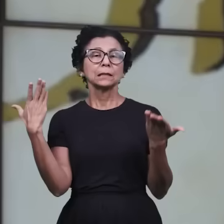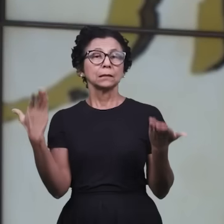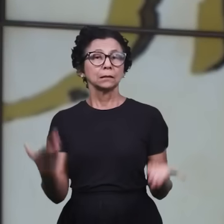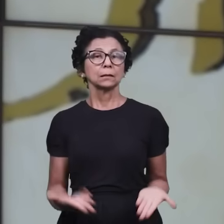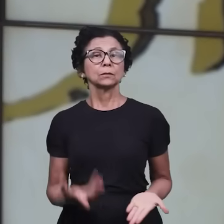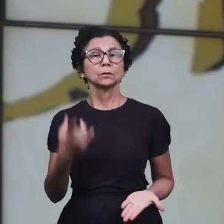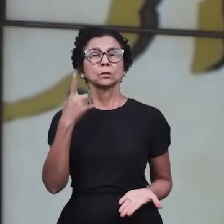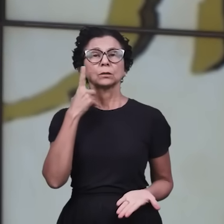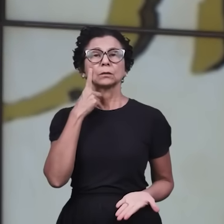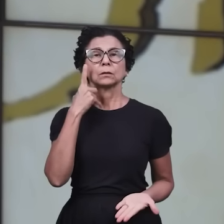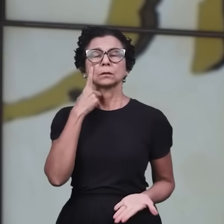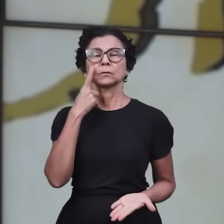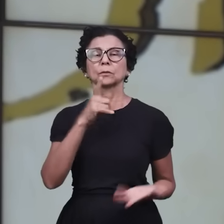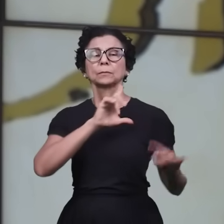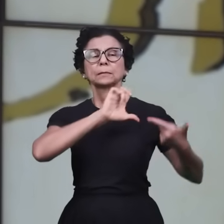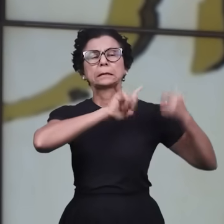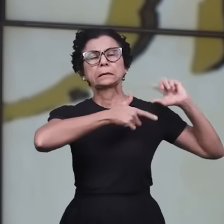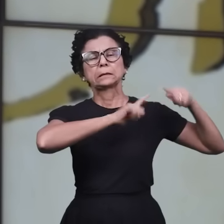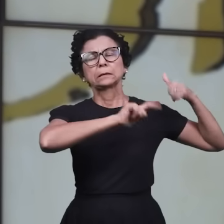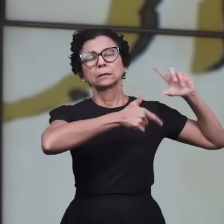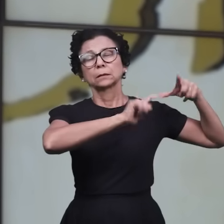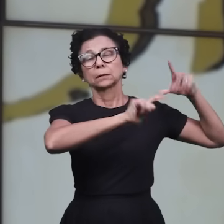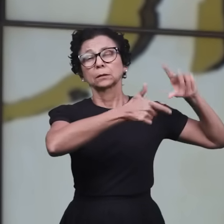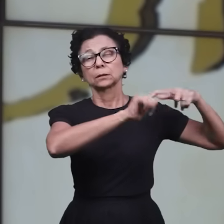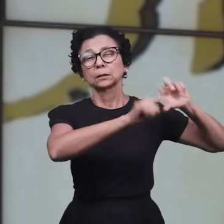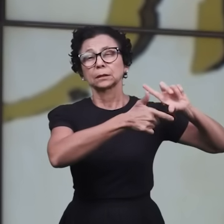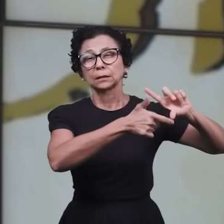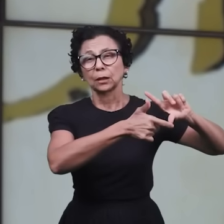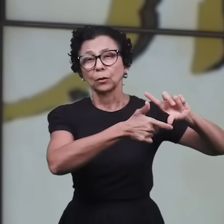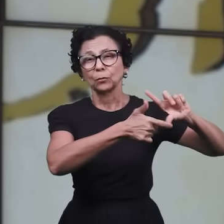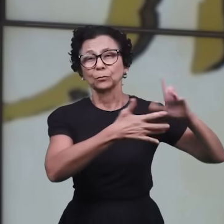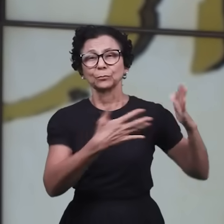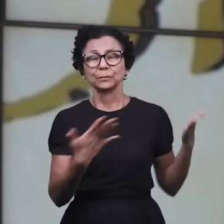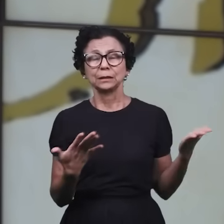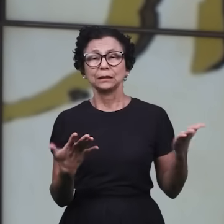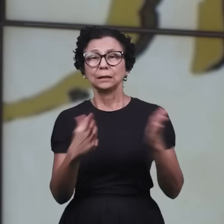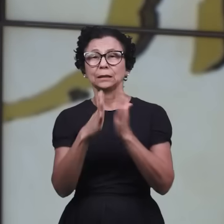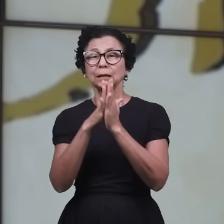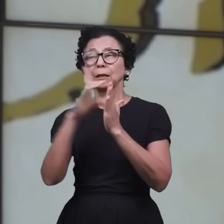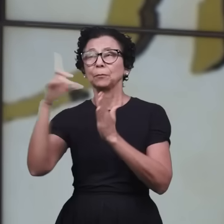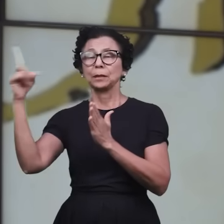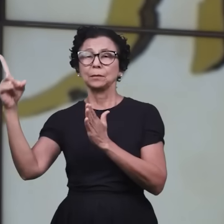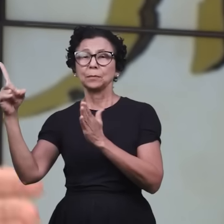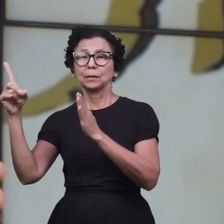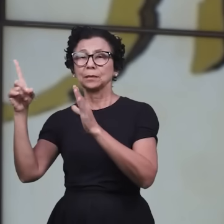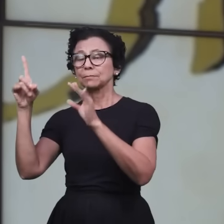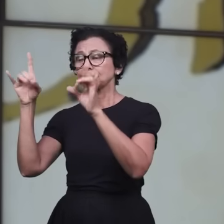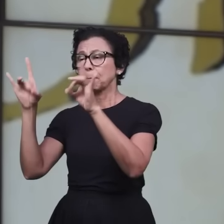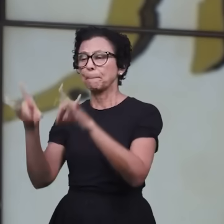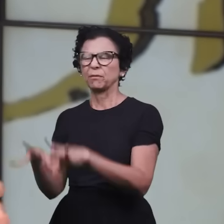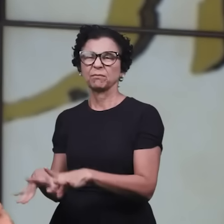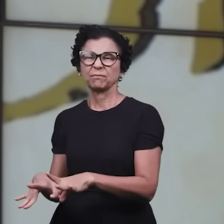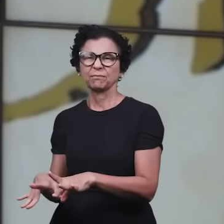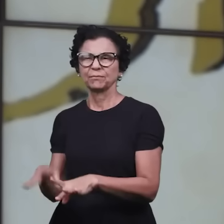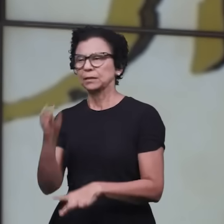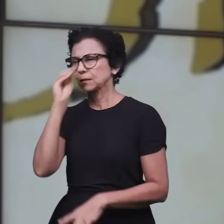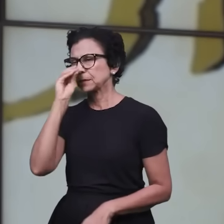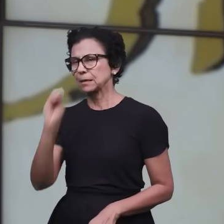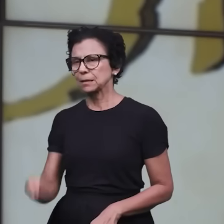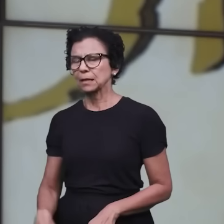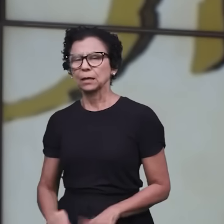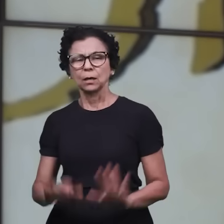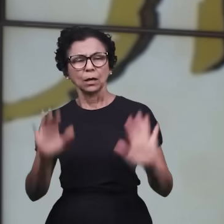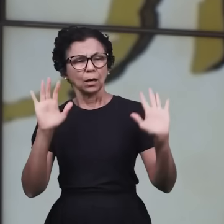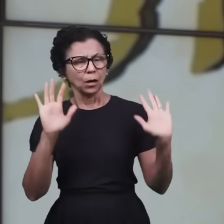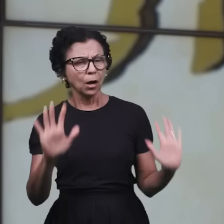a prevalência da tradição em relação à palavra de Deus. E o argumento deles era o seguinte, olha,